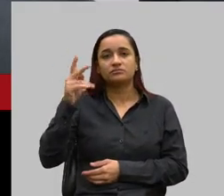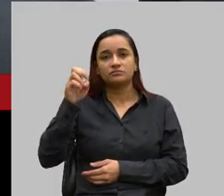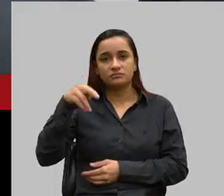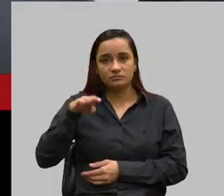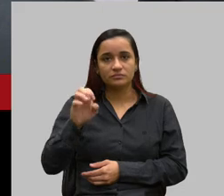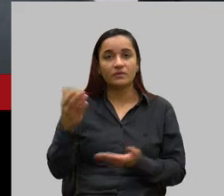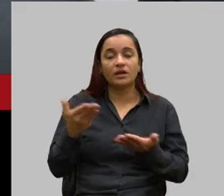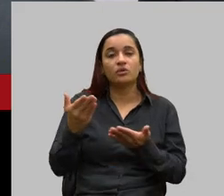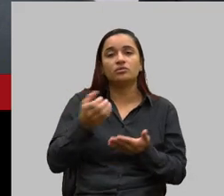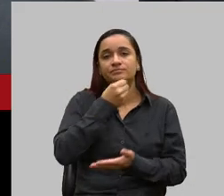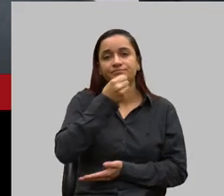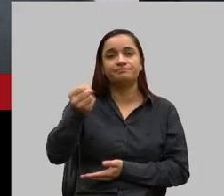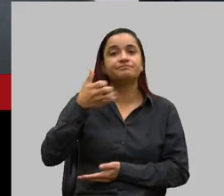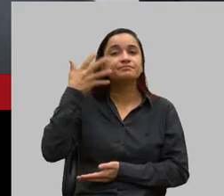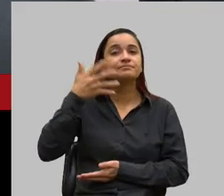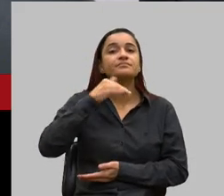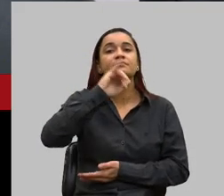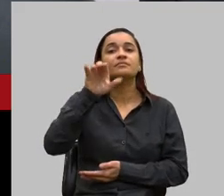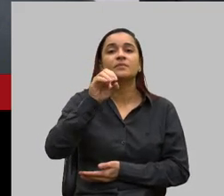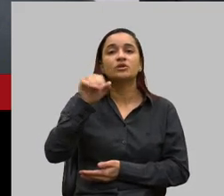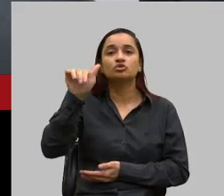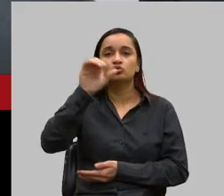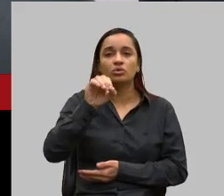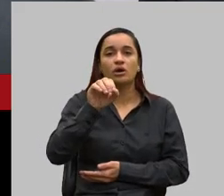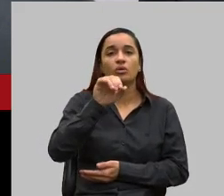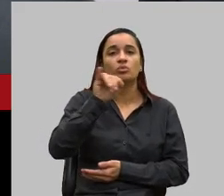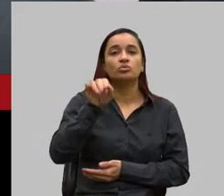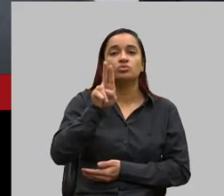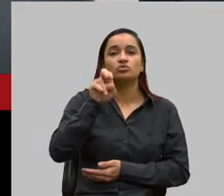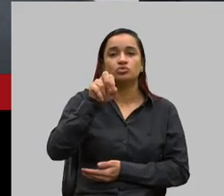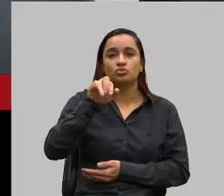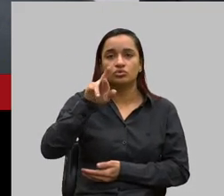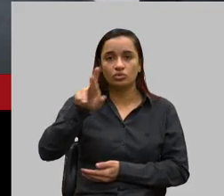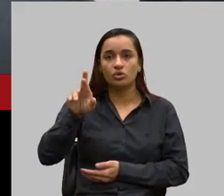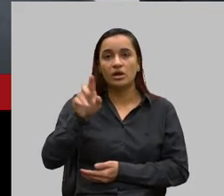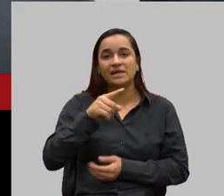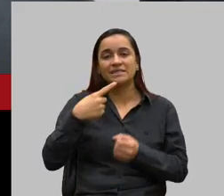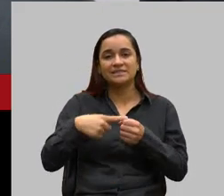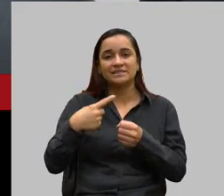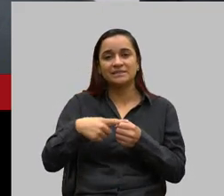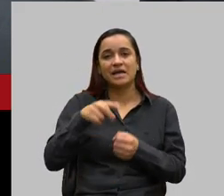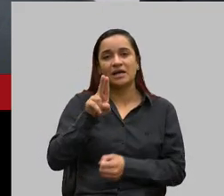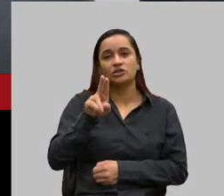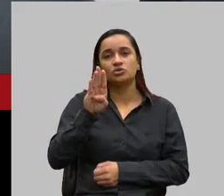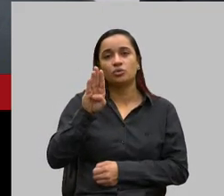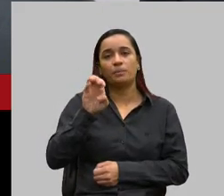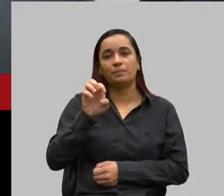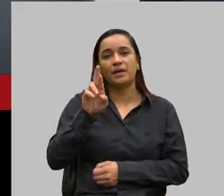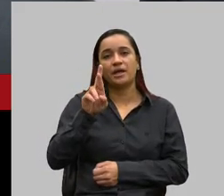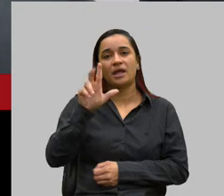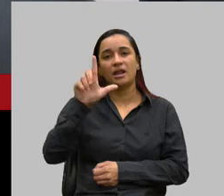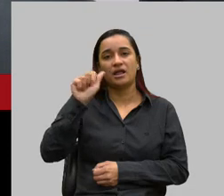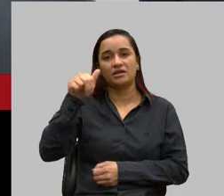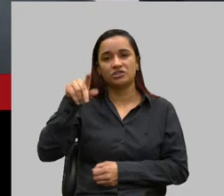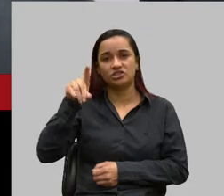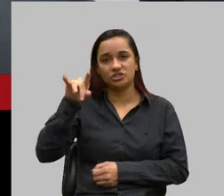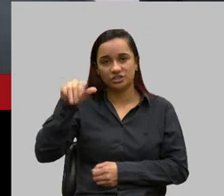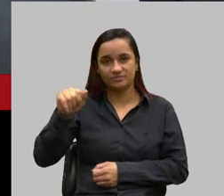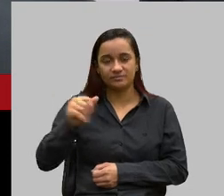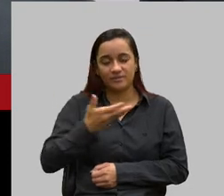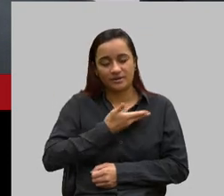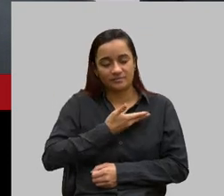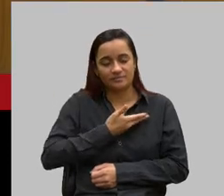Júnior lá da nossa Uberlândia do Triângulo Mineiro a nossa querida Uberlândia querida